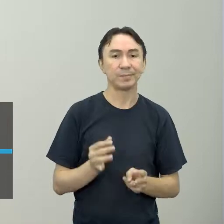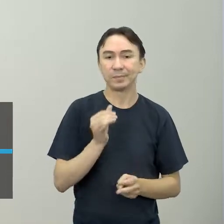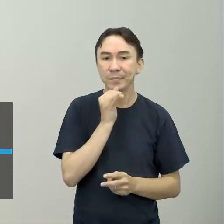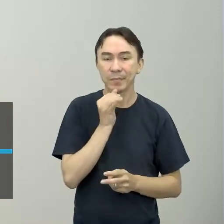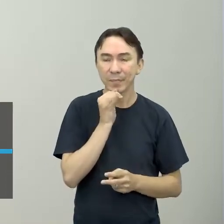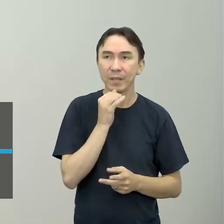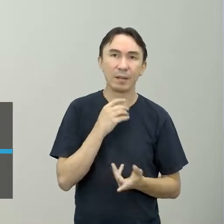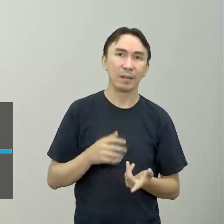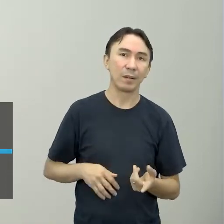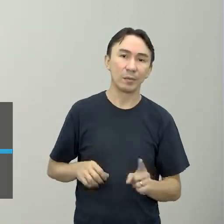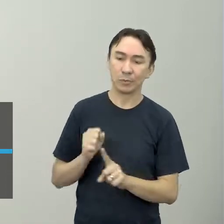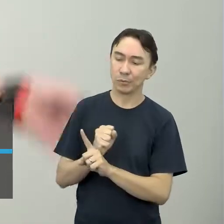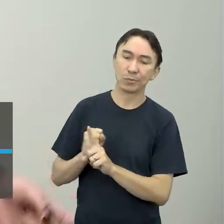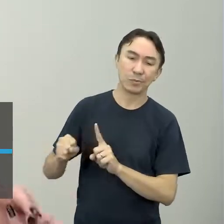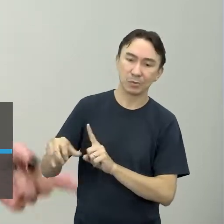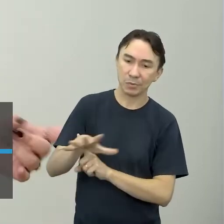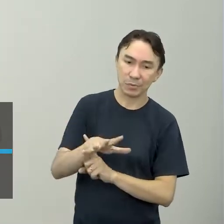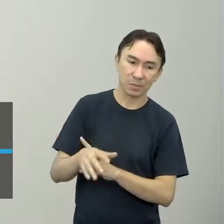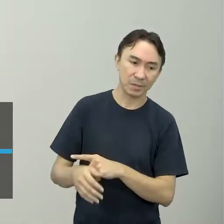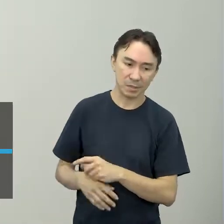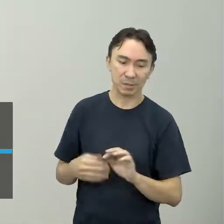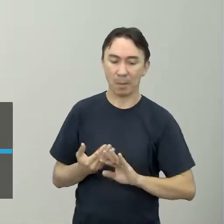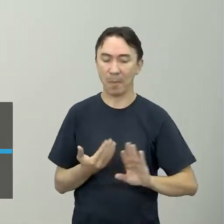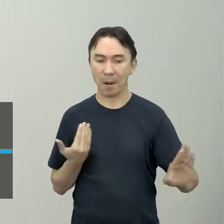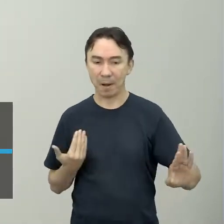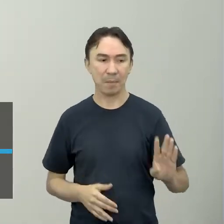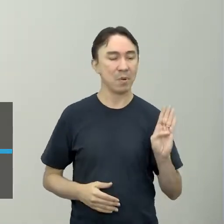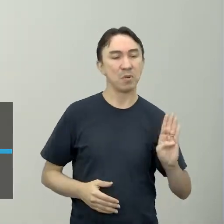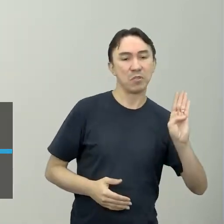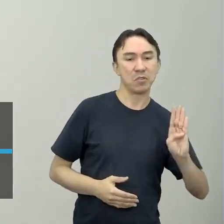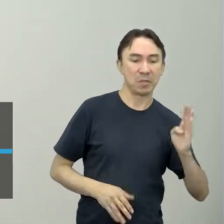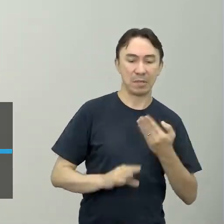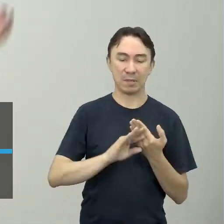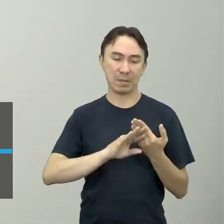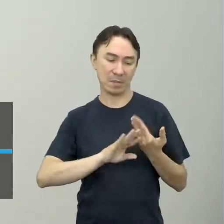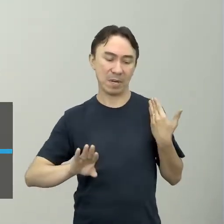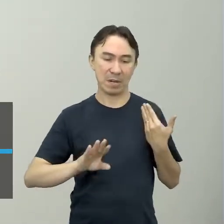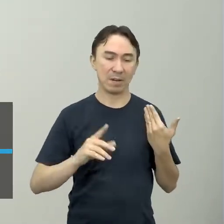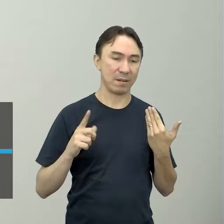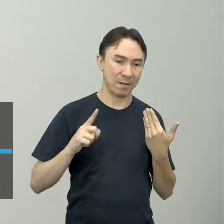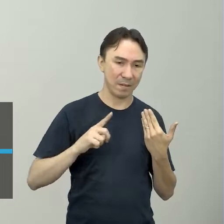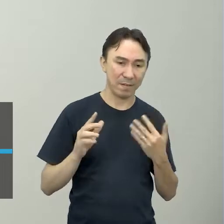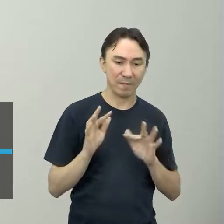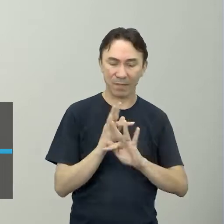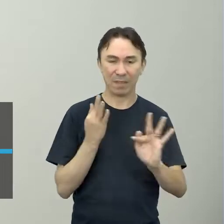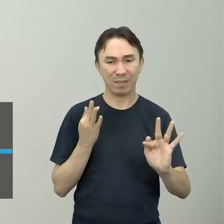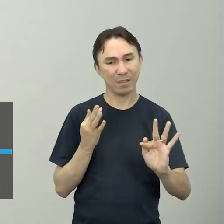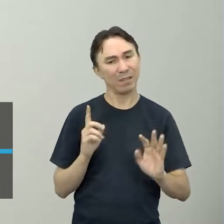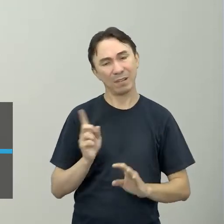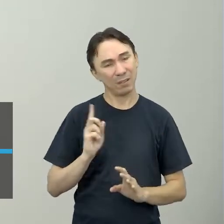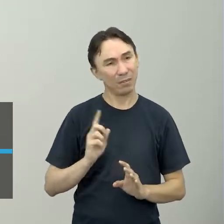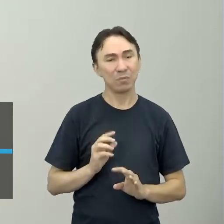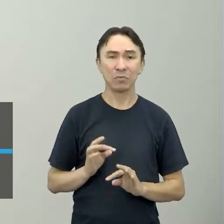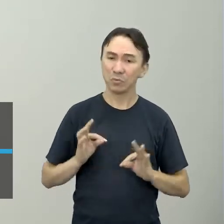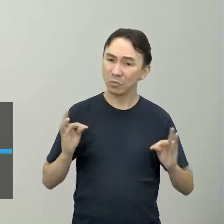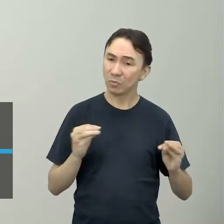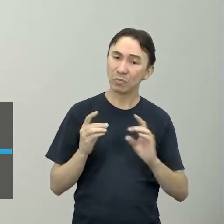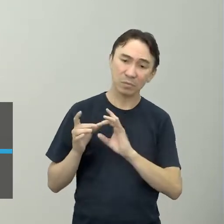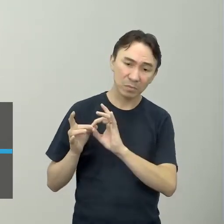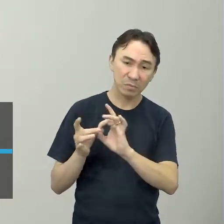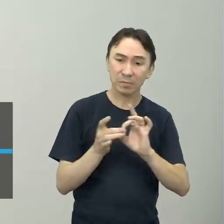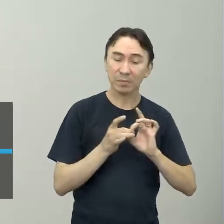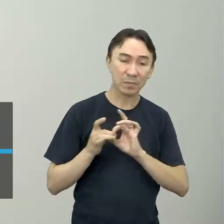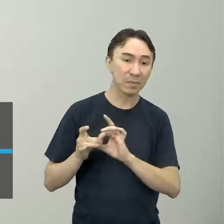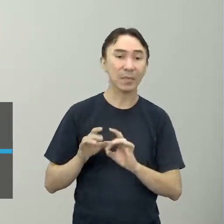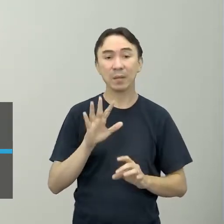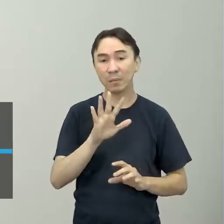sem biologia, que existe sem a física, né? A gente tá falando sobre coisas que na vida real estão integradas, mas o itinerário, ele traz pra